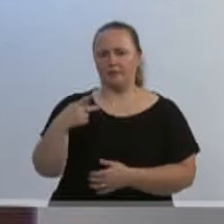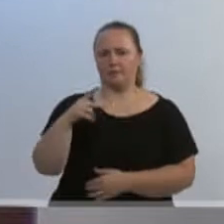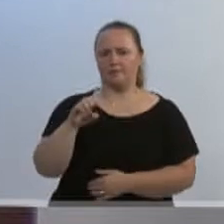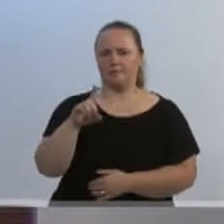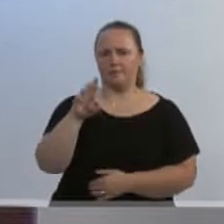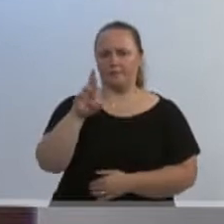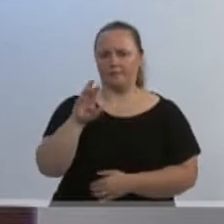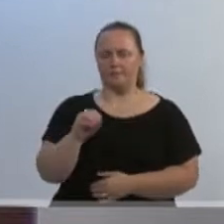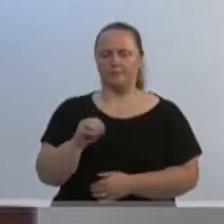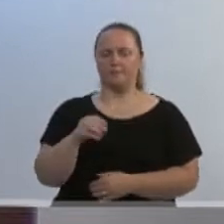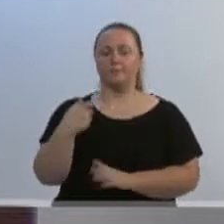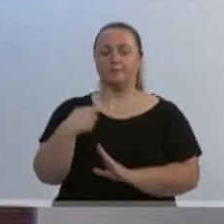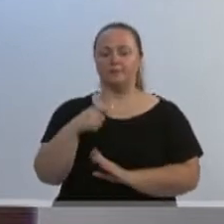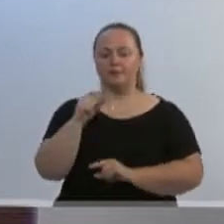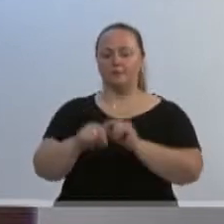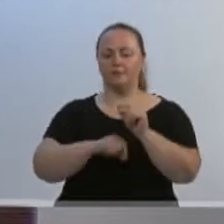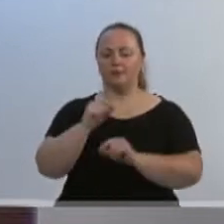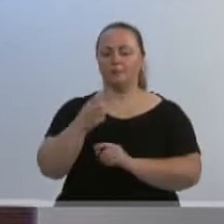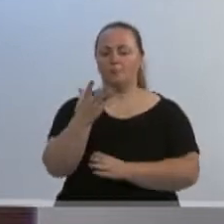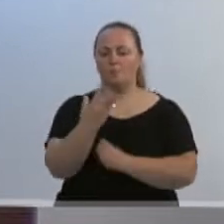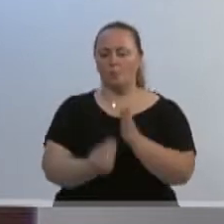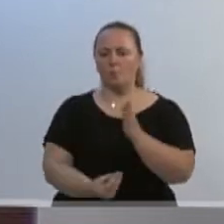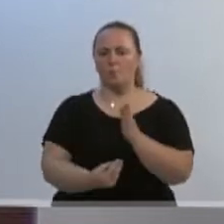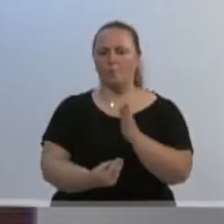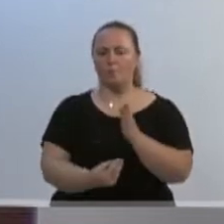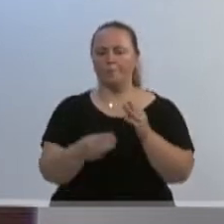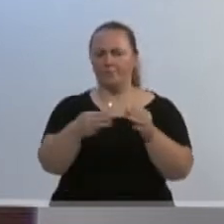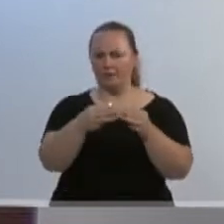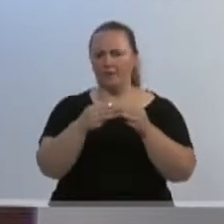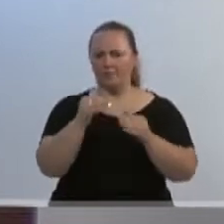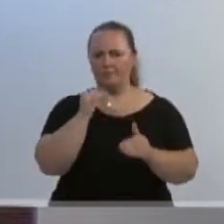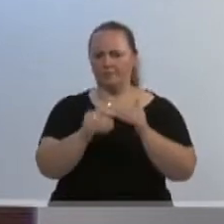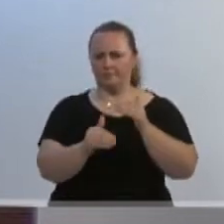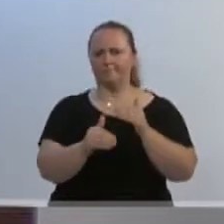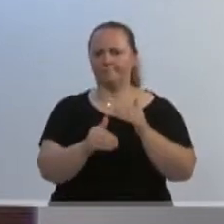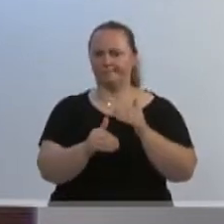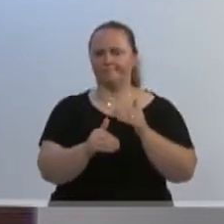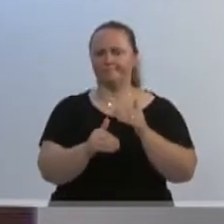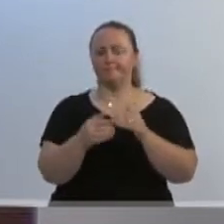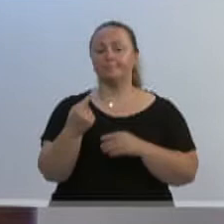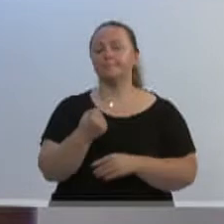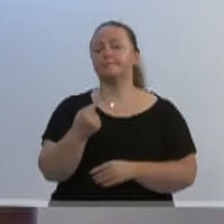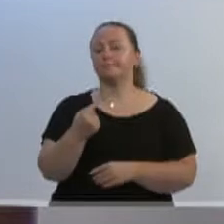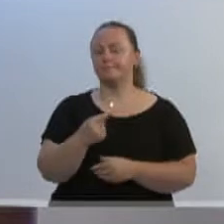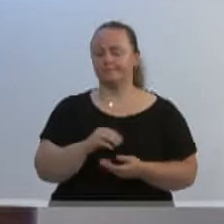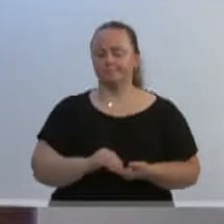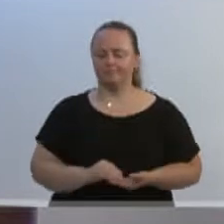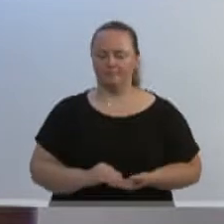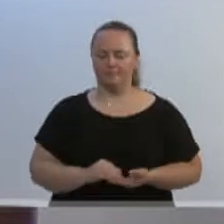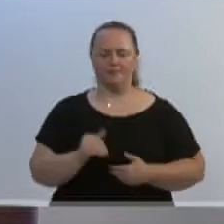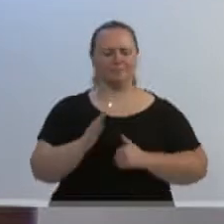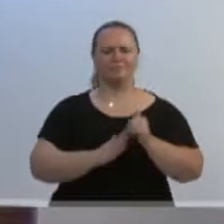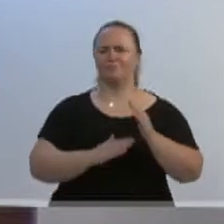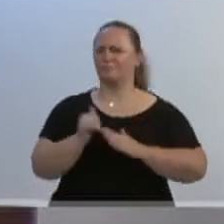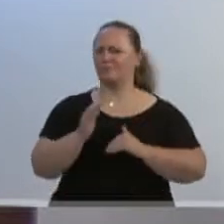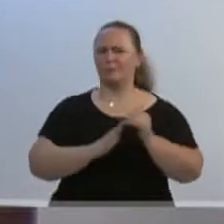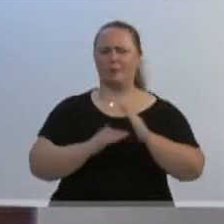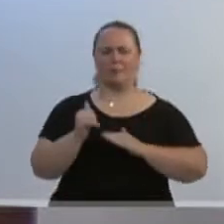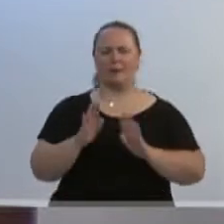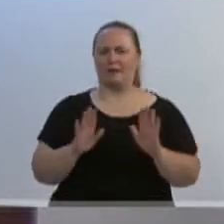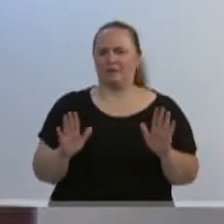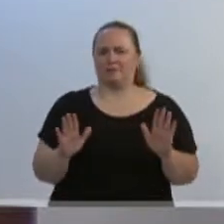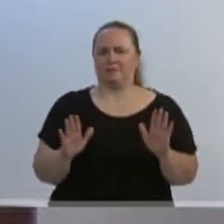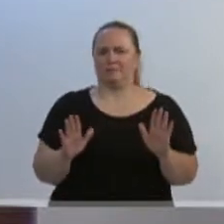na verdade, deveríamos suprimir a moção de repúdio. Primeiro, porque ela não é prática. Ela não serve